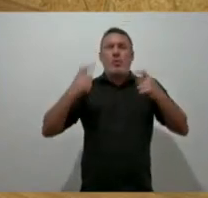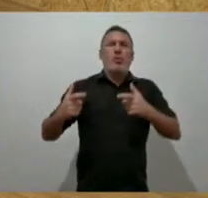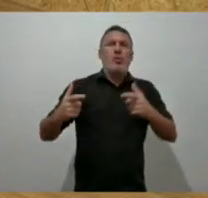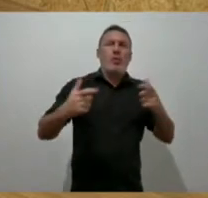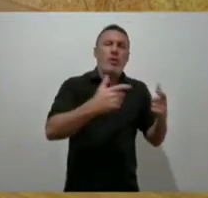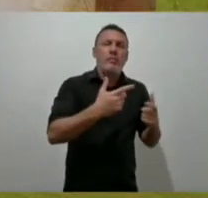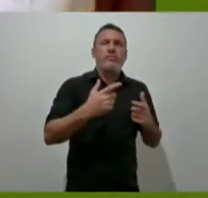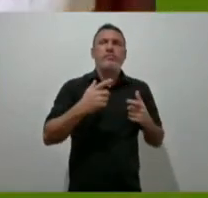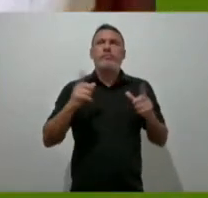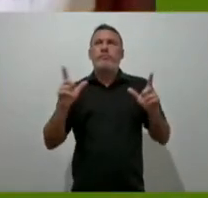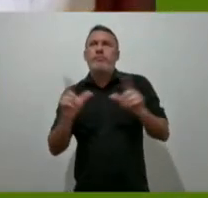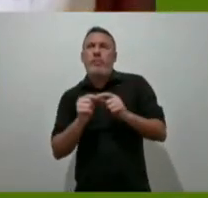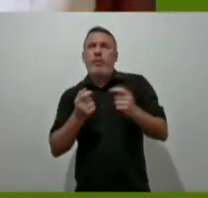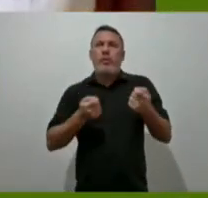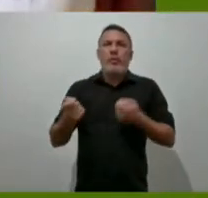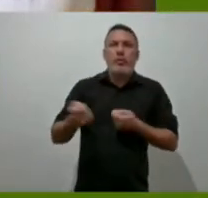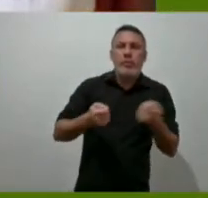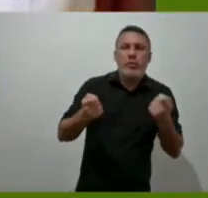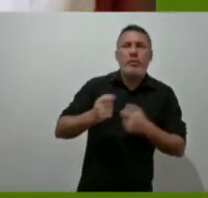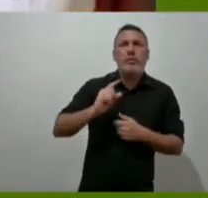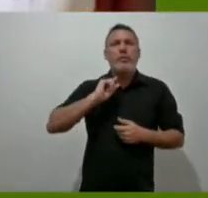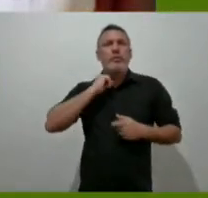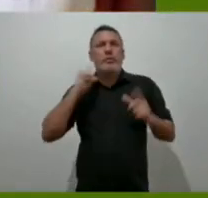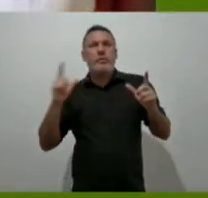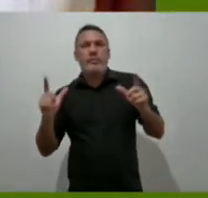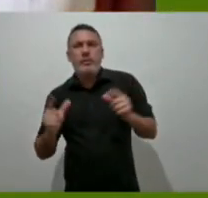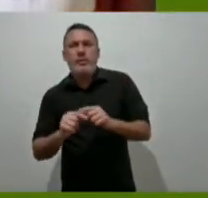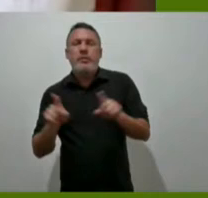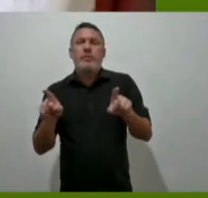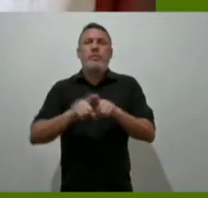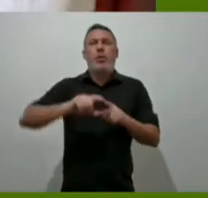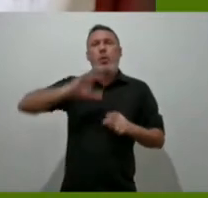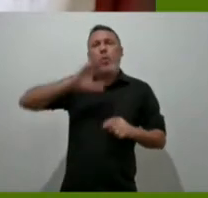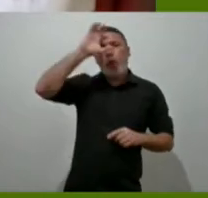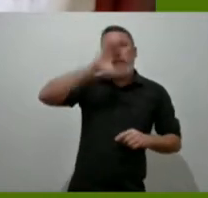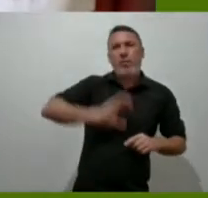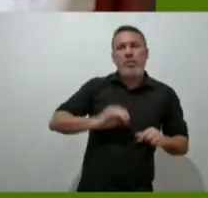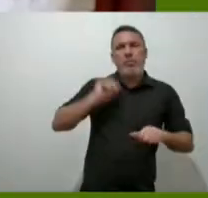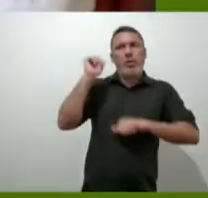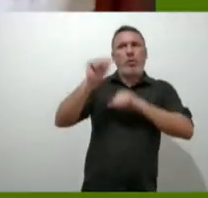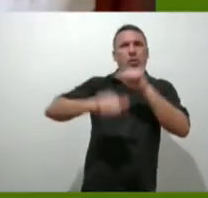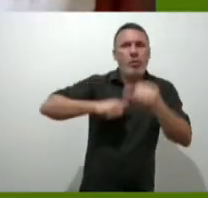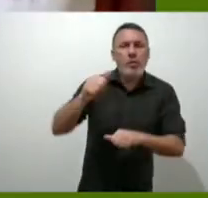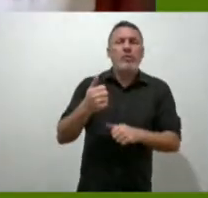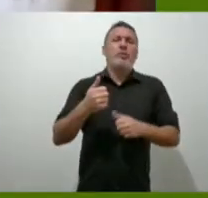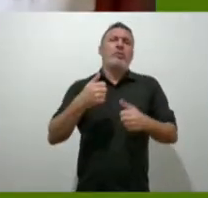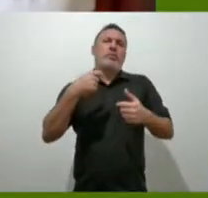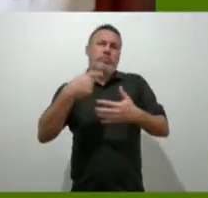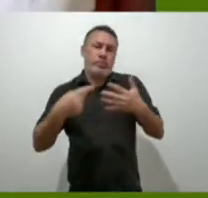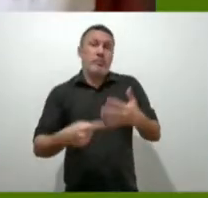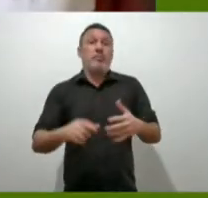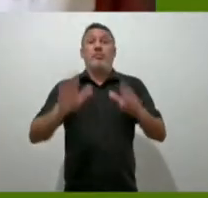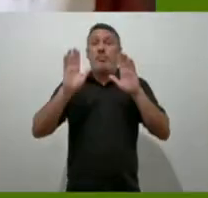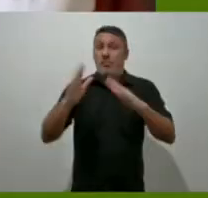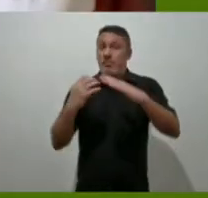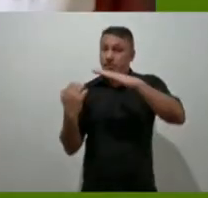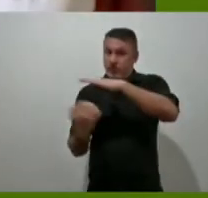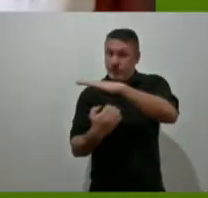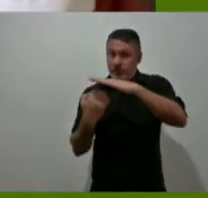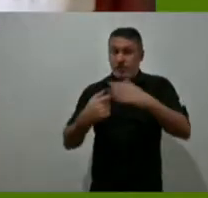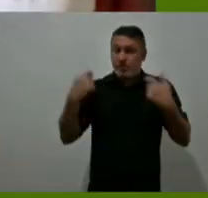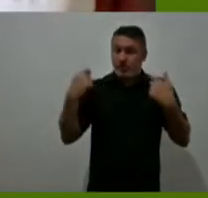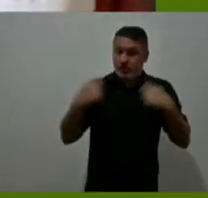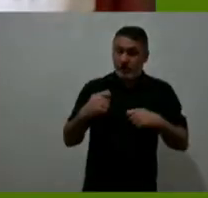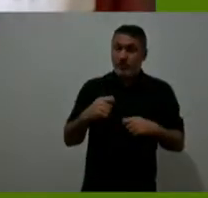comportamento geral, ambiental e tudo, mas as empresas vão ter que participar em um projeto